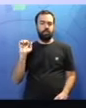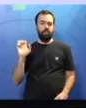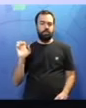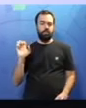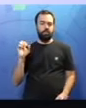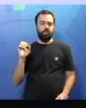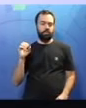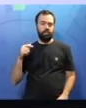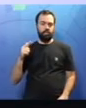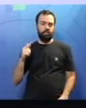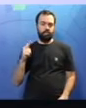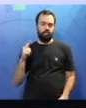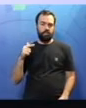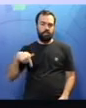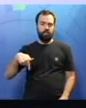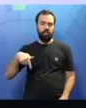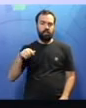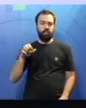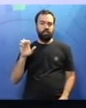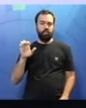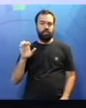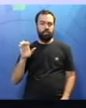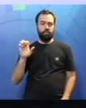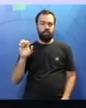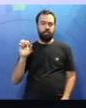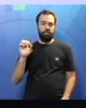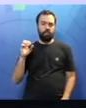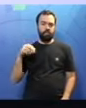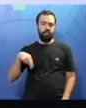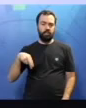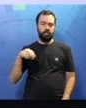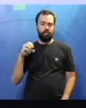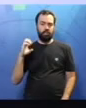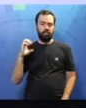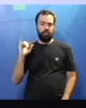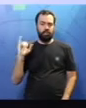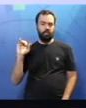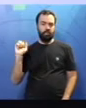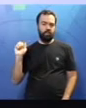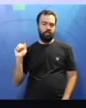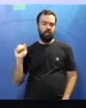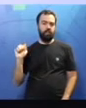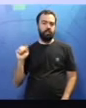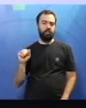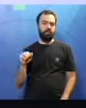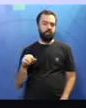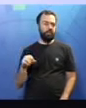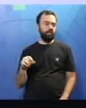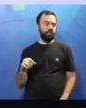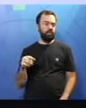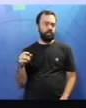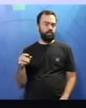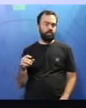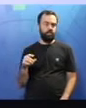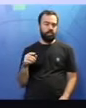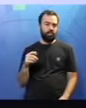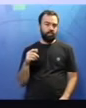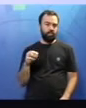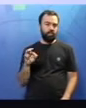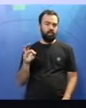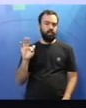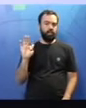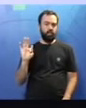ciclos idênticos por uma unidade de tempo. Aqui nós temos a fórmula da frequência, que seria 1 dividido pelo